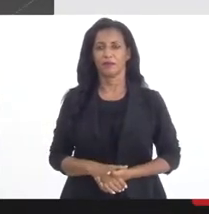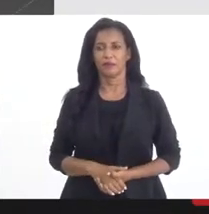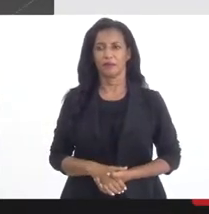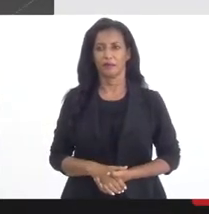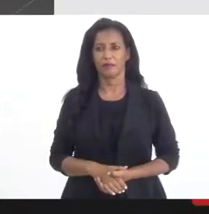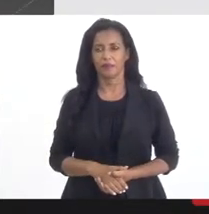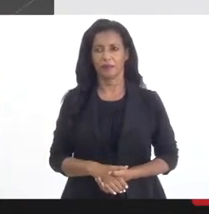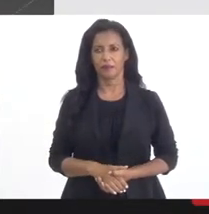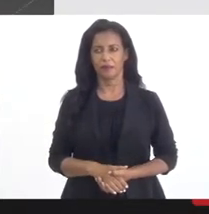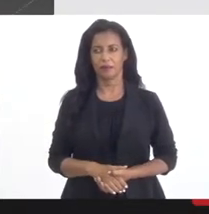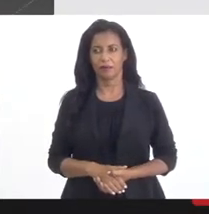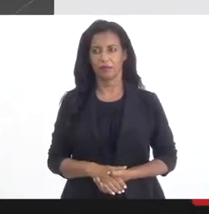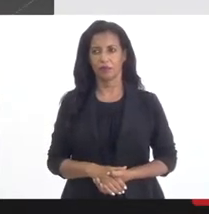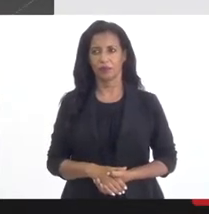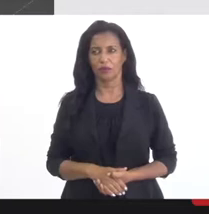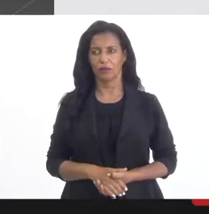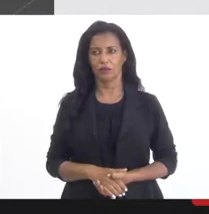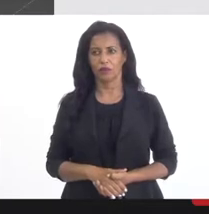a distância.